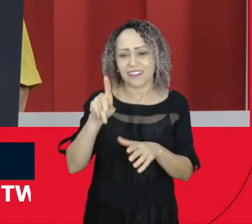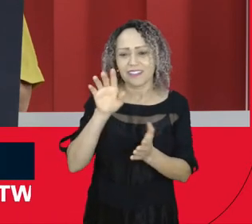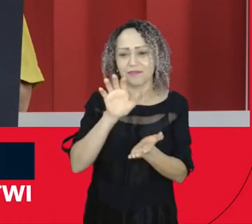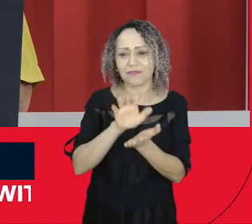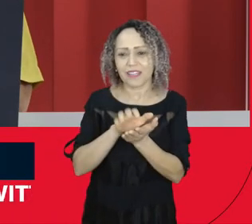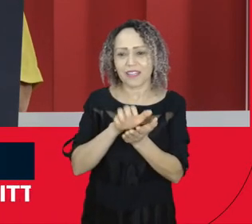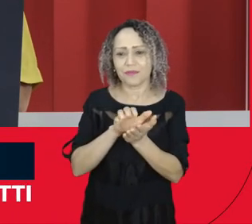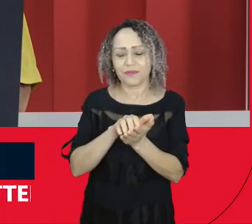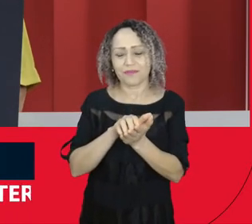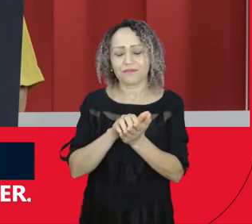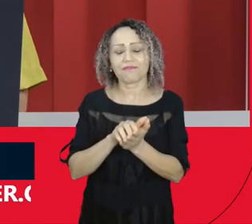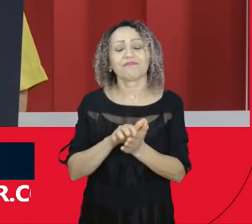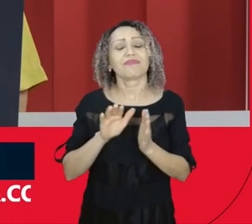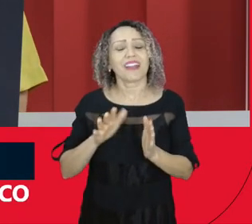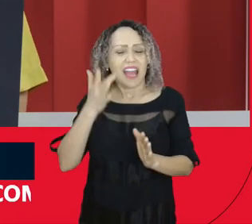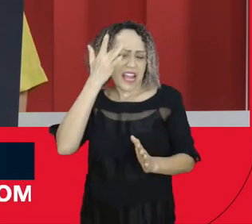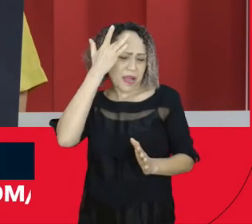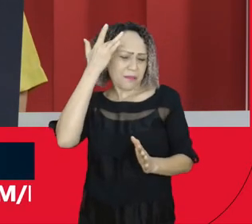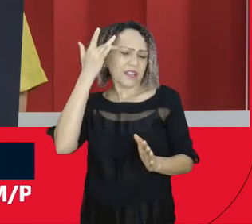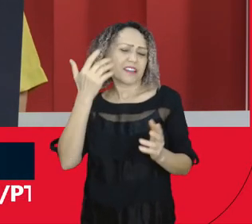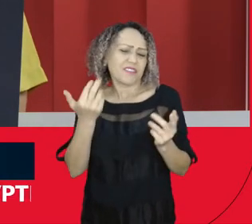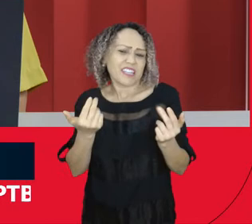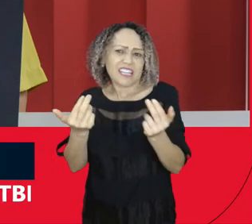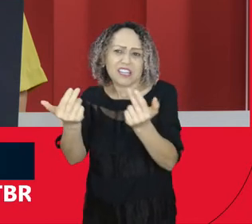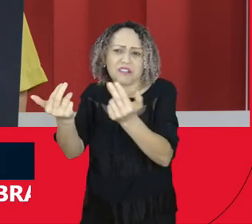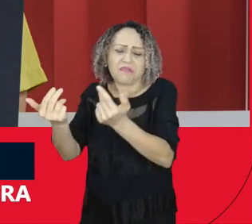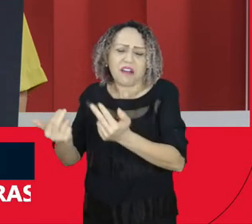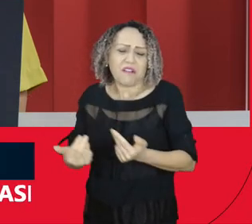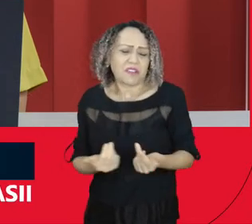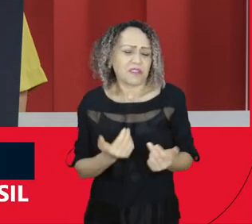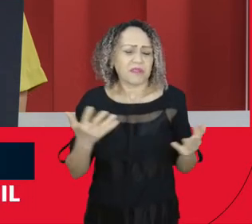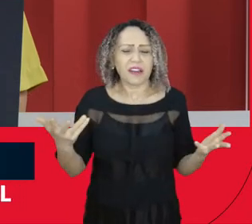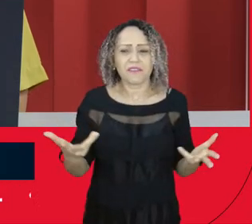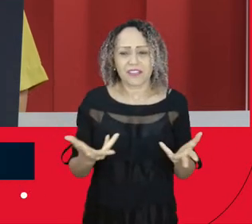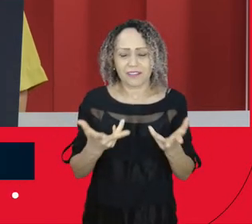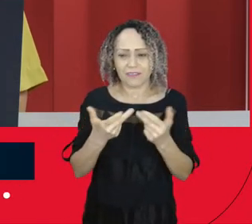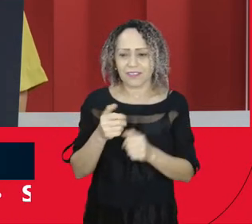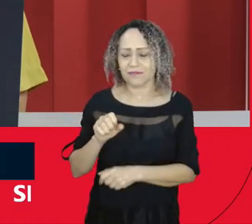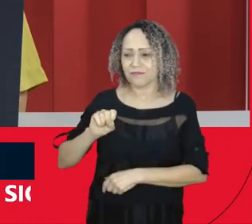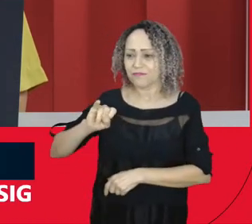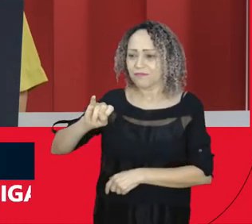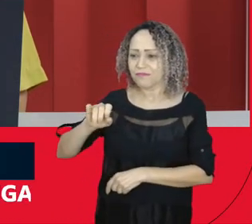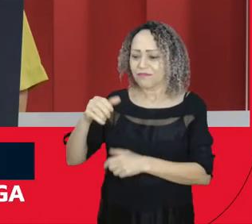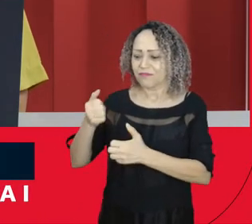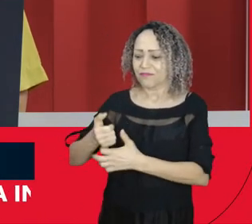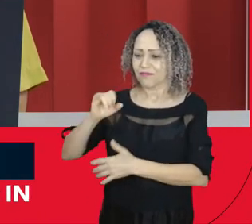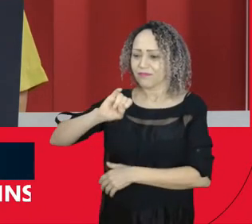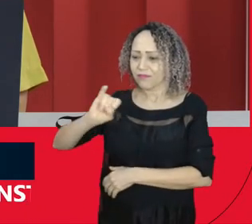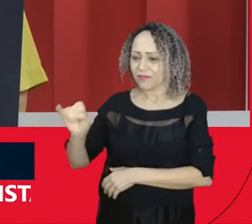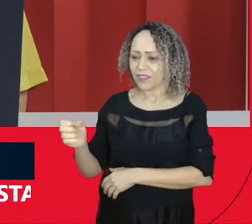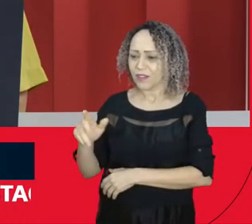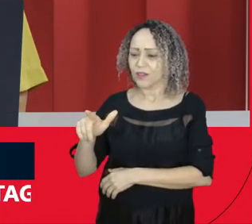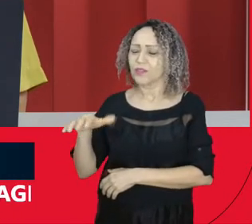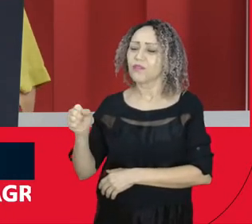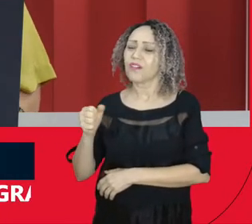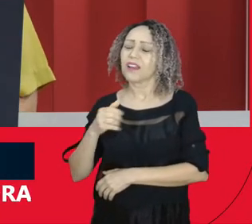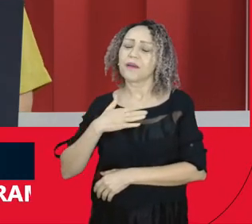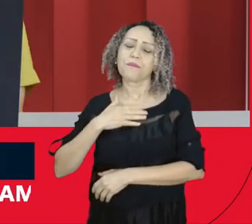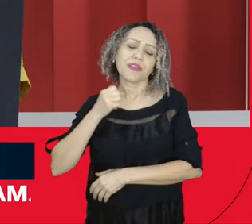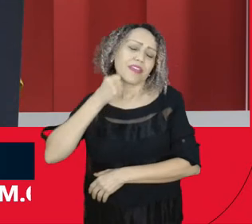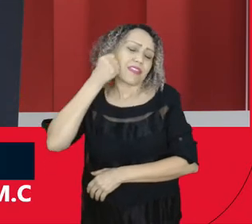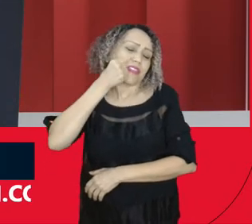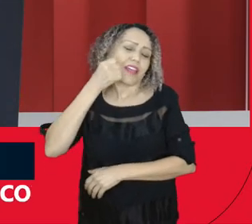diferente, não vai ser diferente em Recife. O Gilson Rodrigues diz aqui, minha senadora, orgulho,